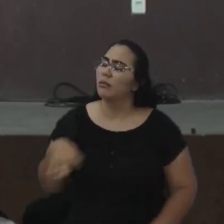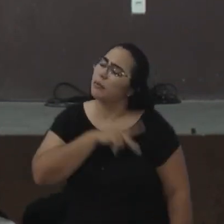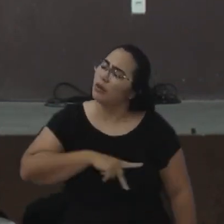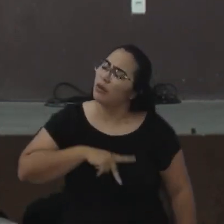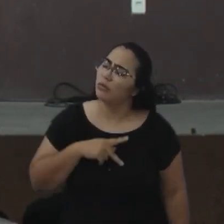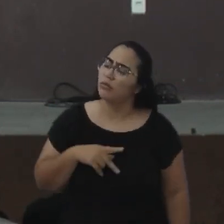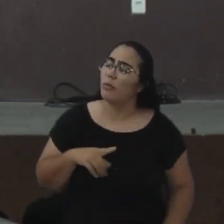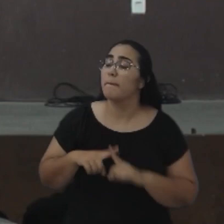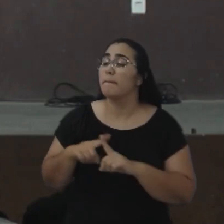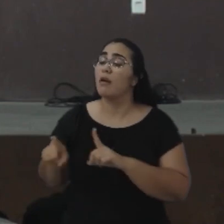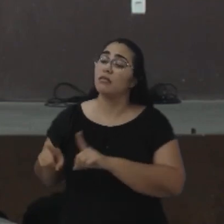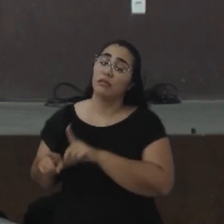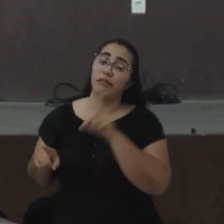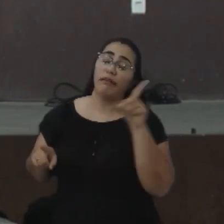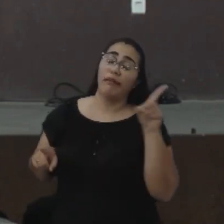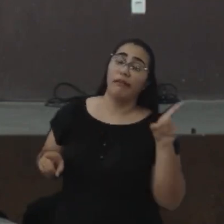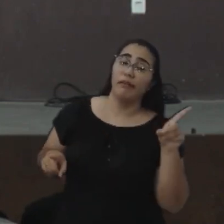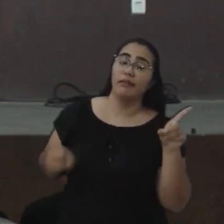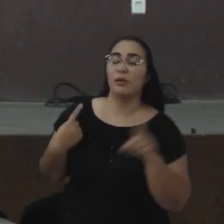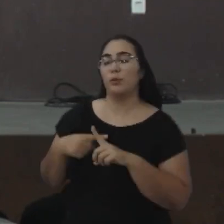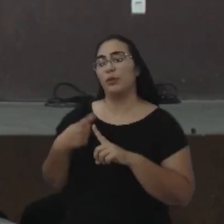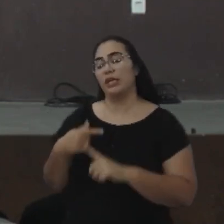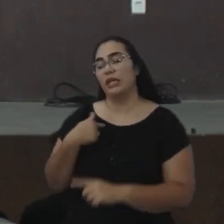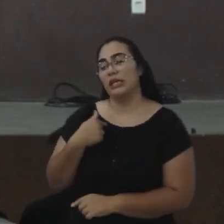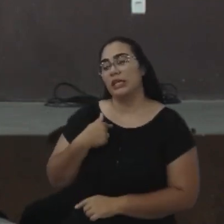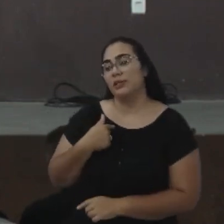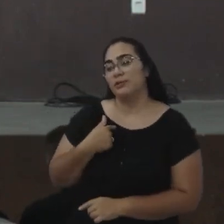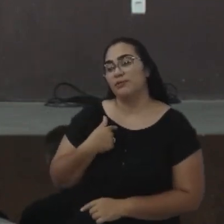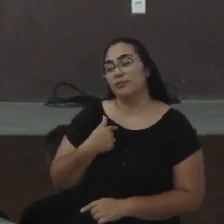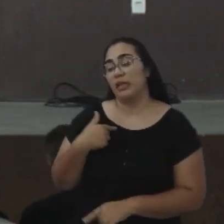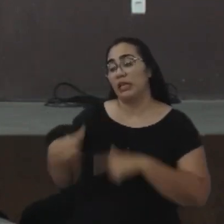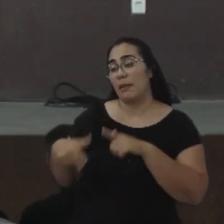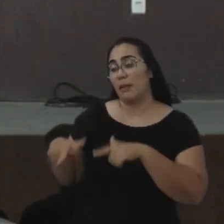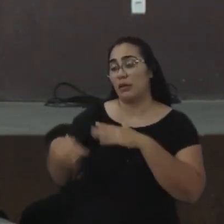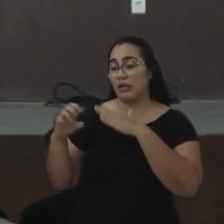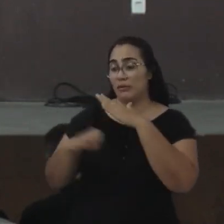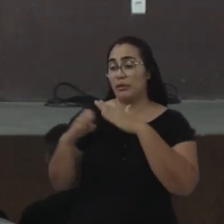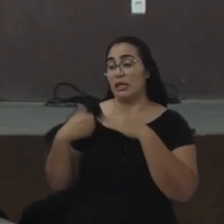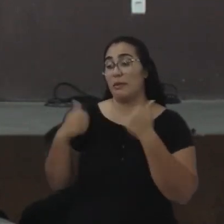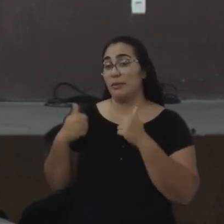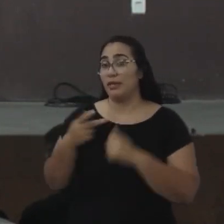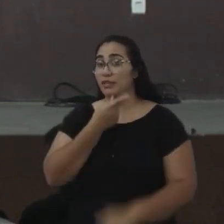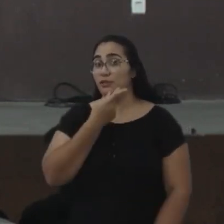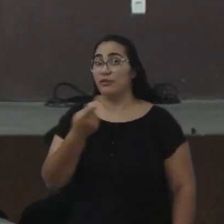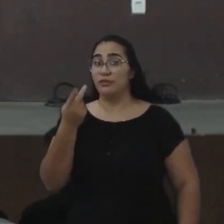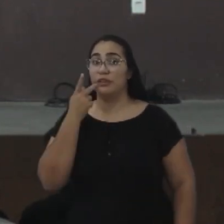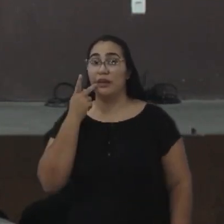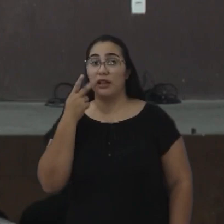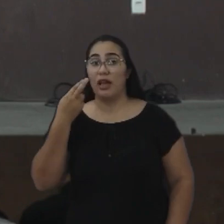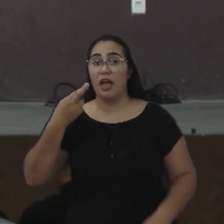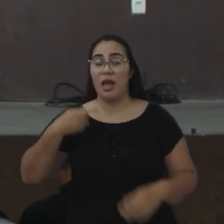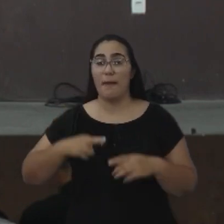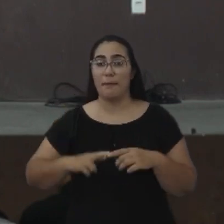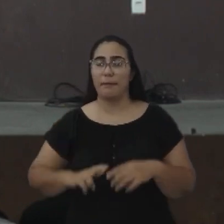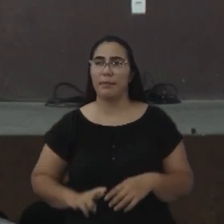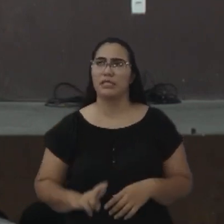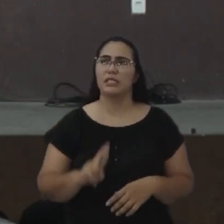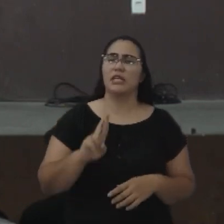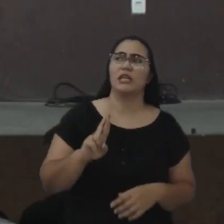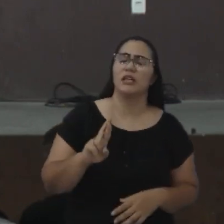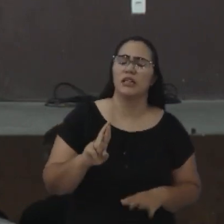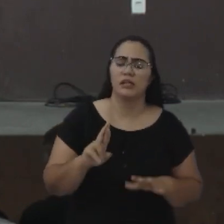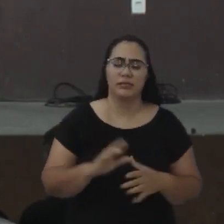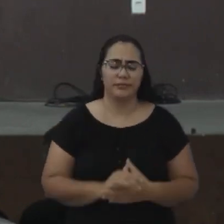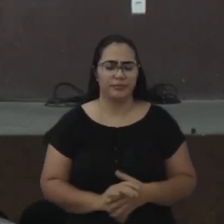mas lá, é porque eu sou empregado de uma empresa e eu tenho que ir lá representar a minha empresa lá. Paulo diz,